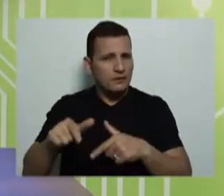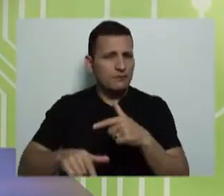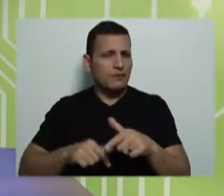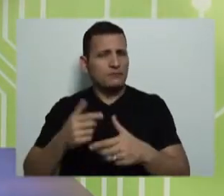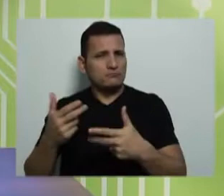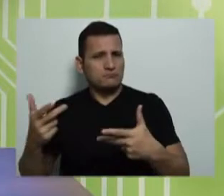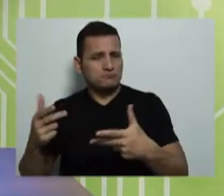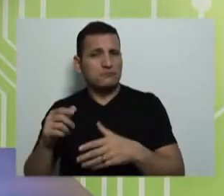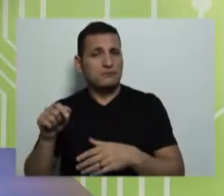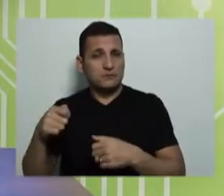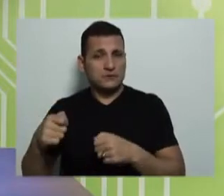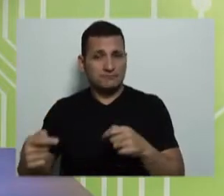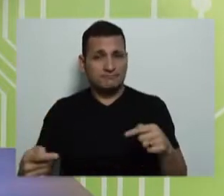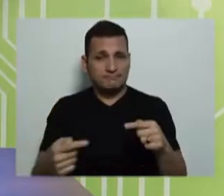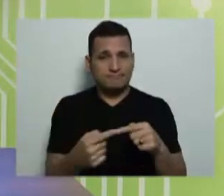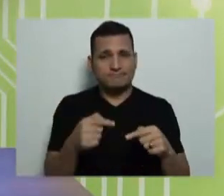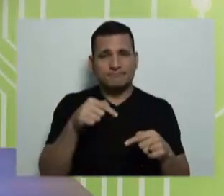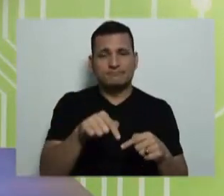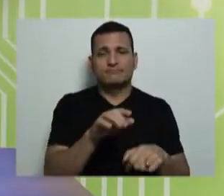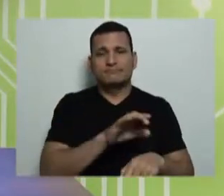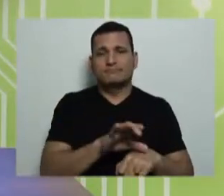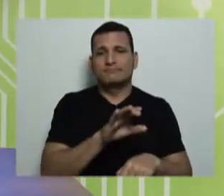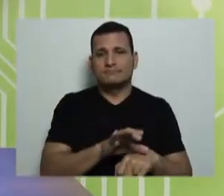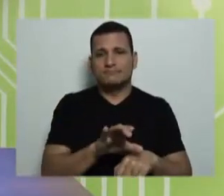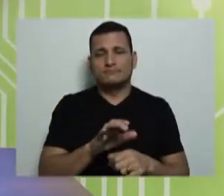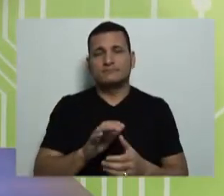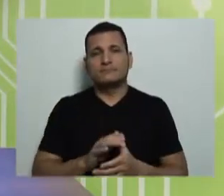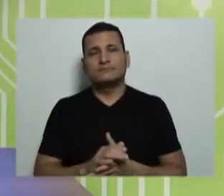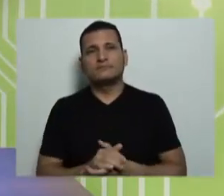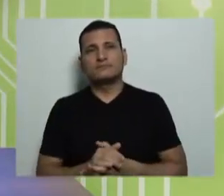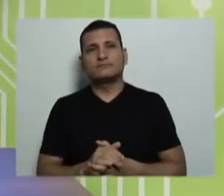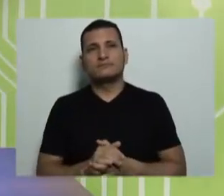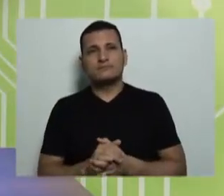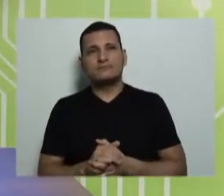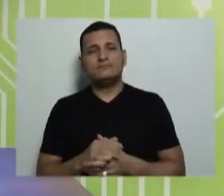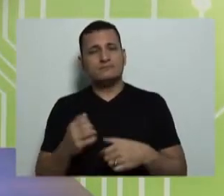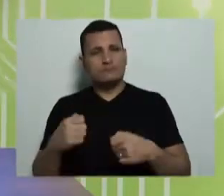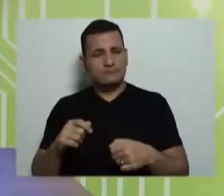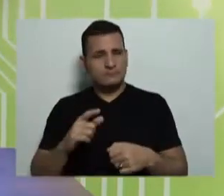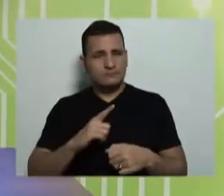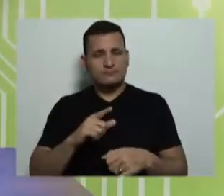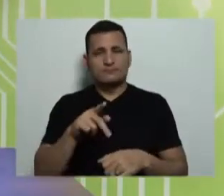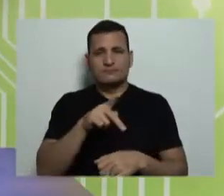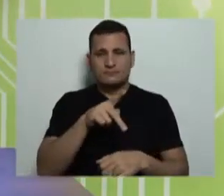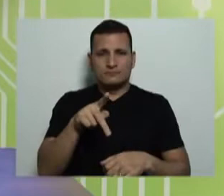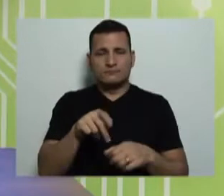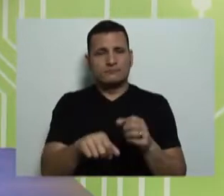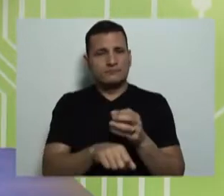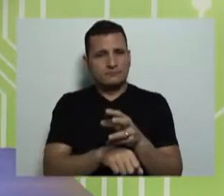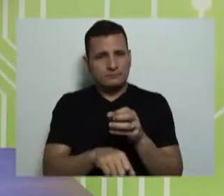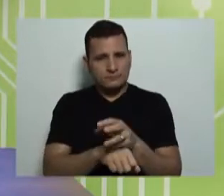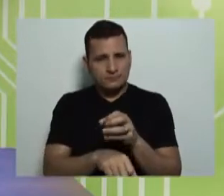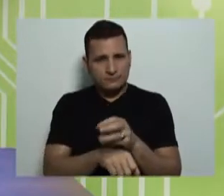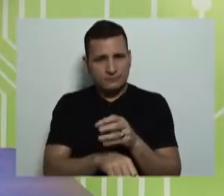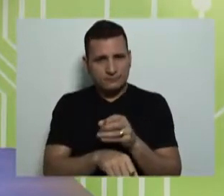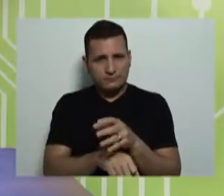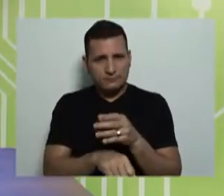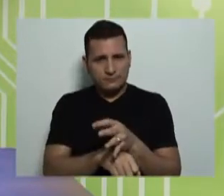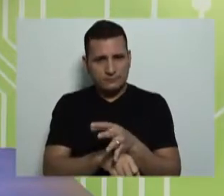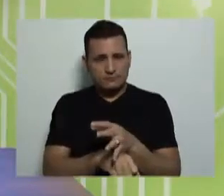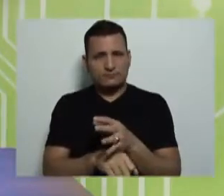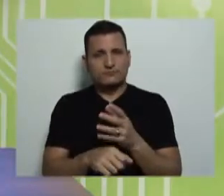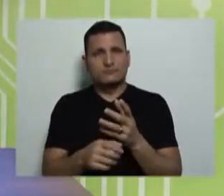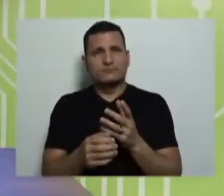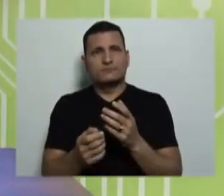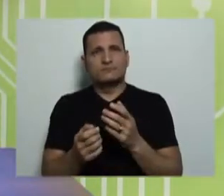ver com o eixo formativo do curso. Além disso, vai ter que ter um professor orientador que é a gente. Nós não precisamos ter